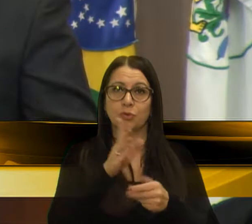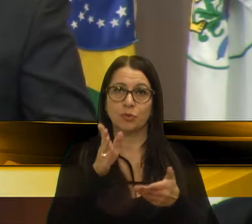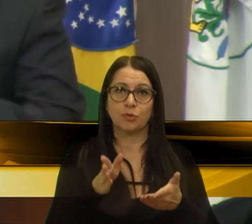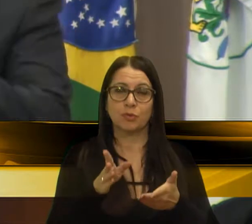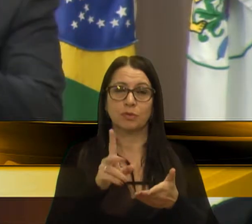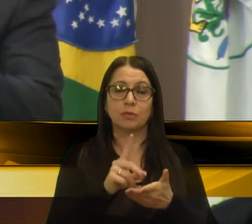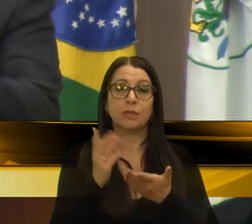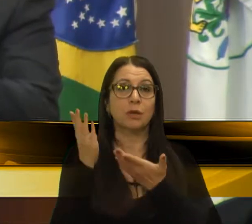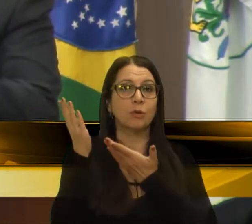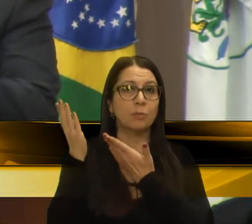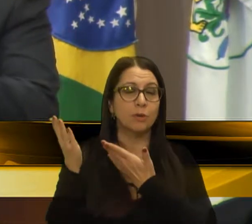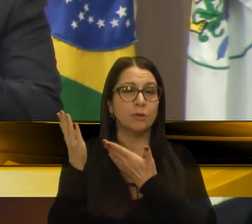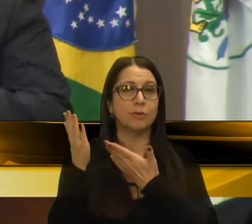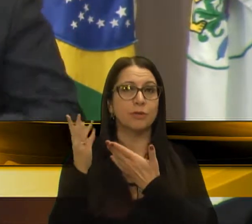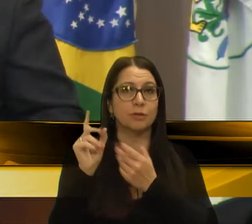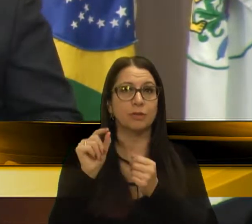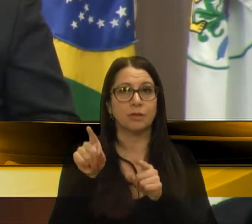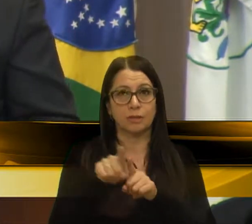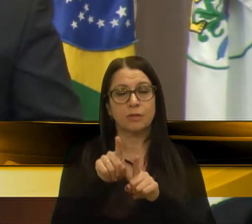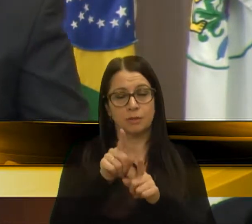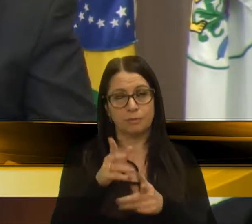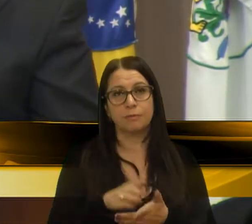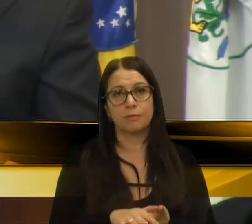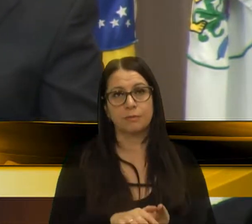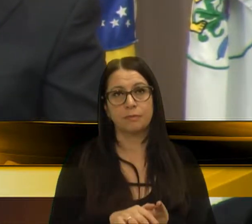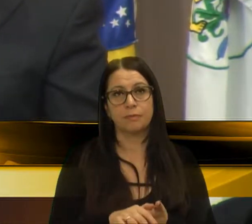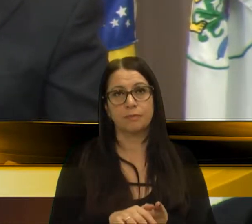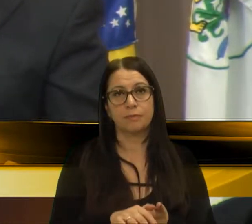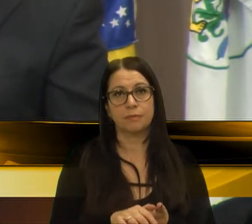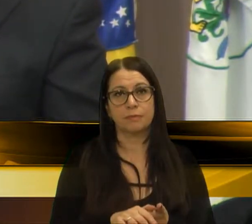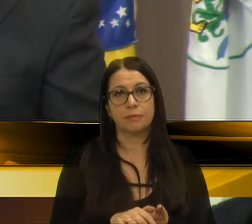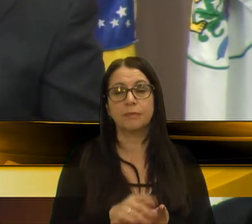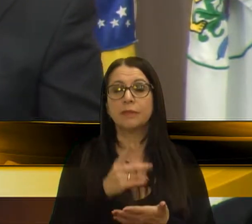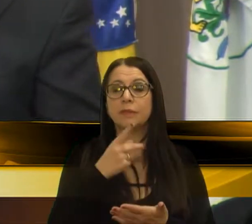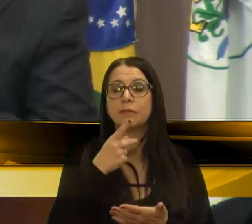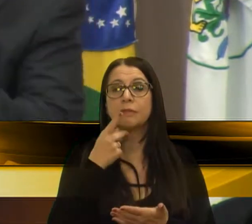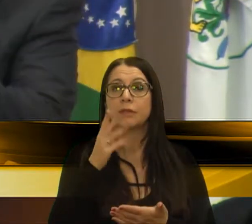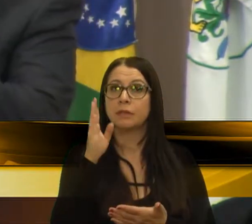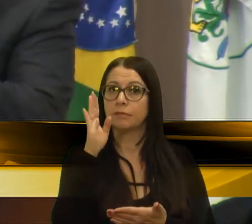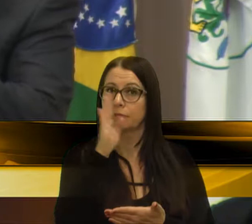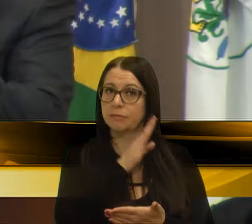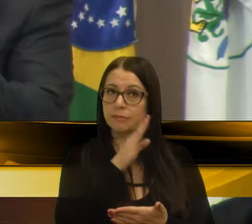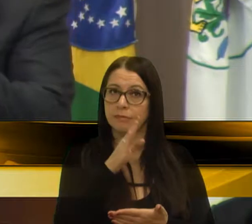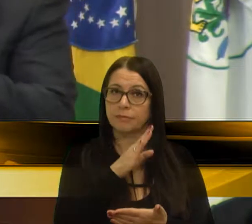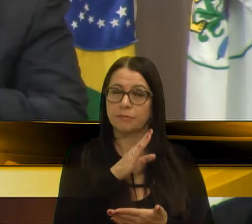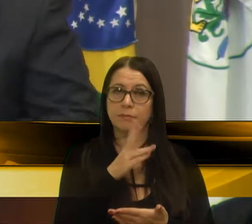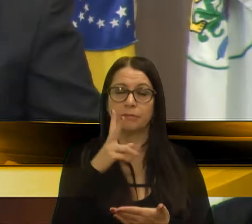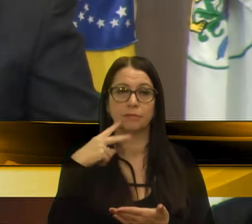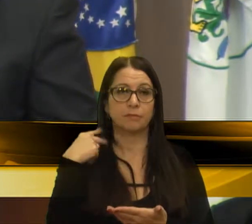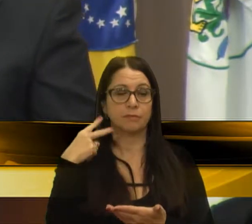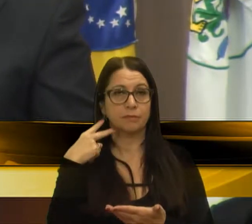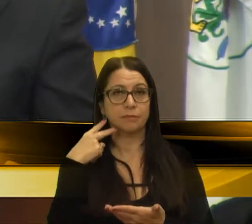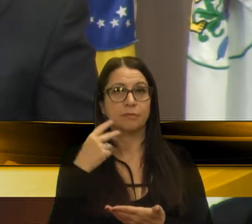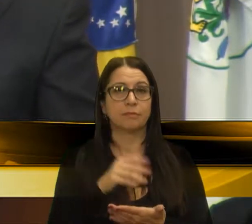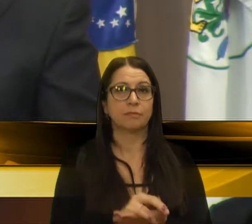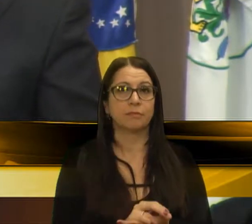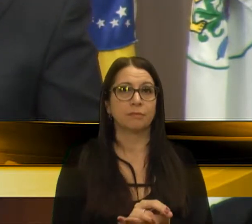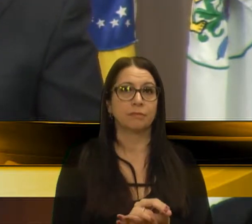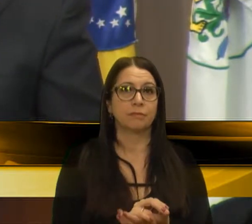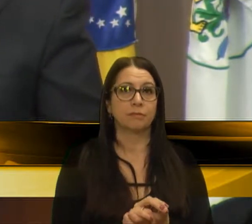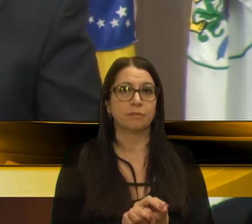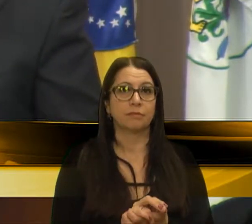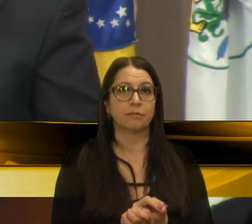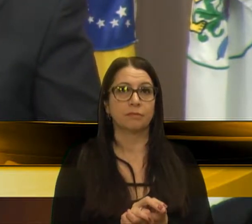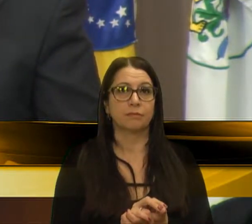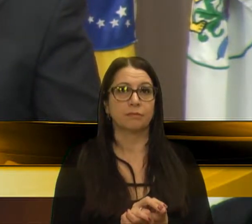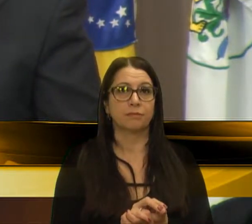sendo homenageada nesse sentido também. Então, quero ser breve, porque os nossos vereadores nos fizeram